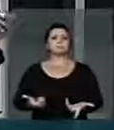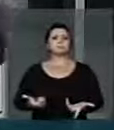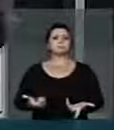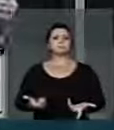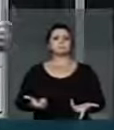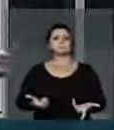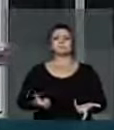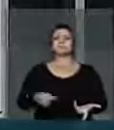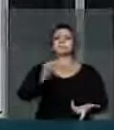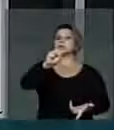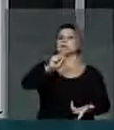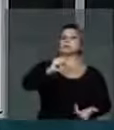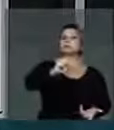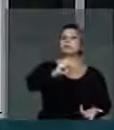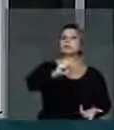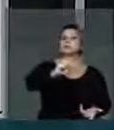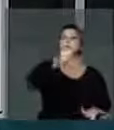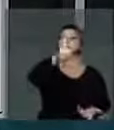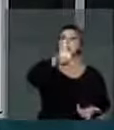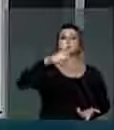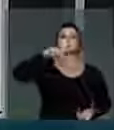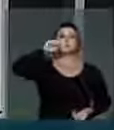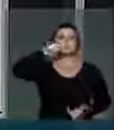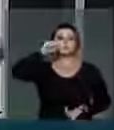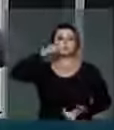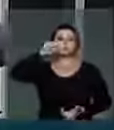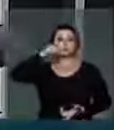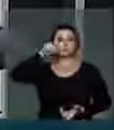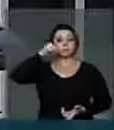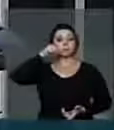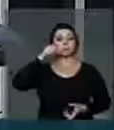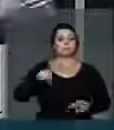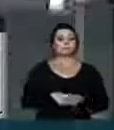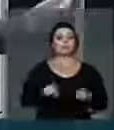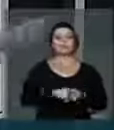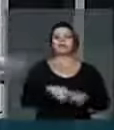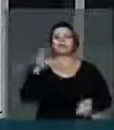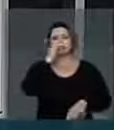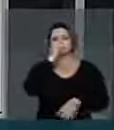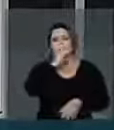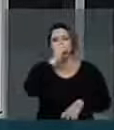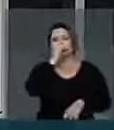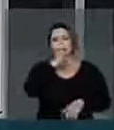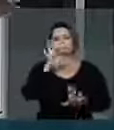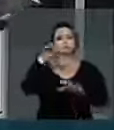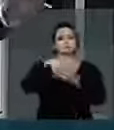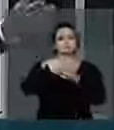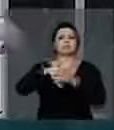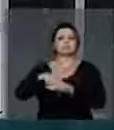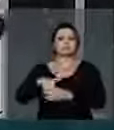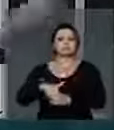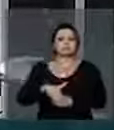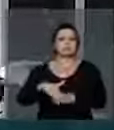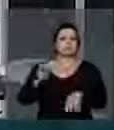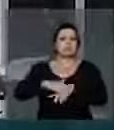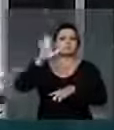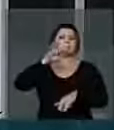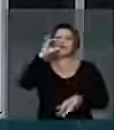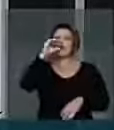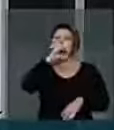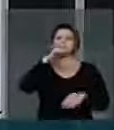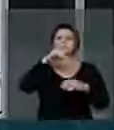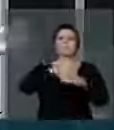são 81 deputados, o processo lá é rápido como aqui, então ficou muito mais ágil,